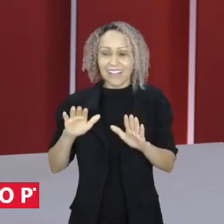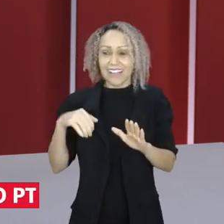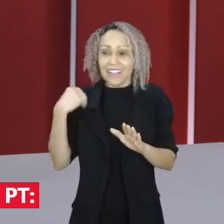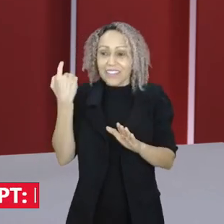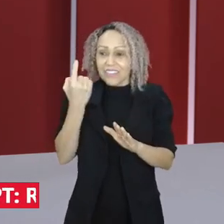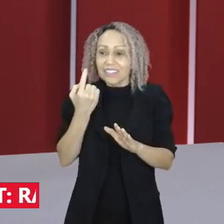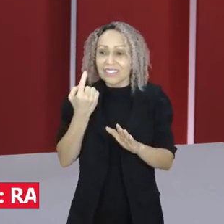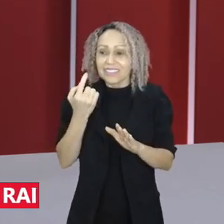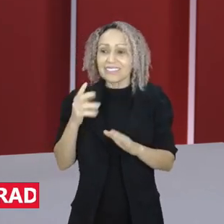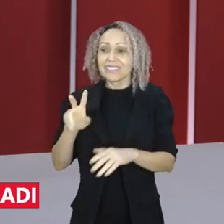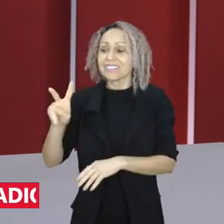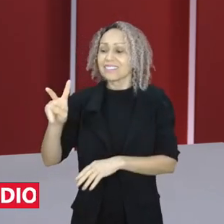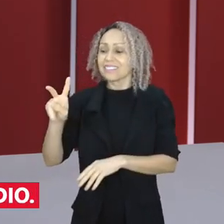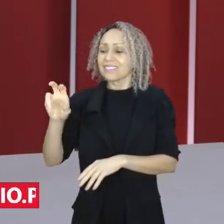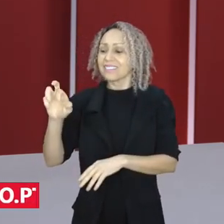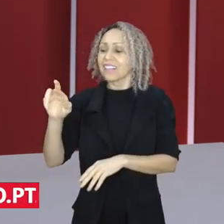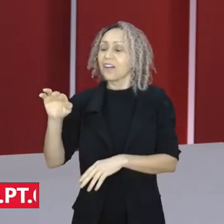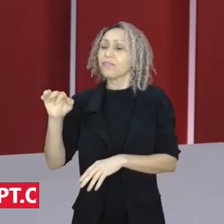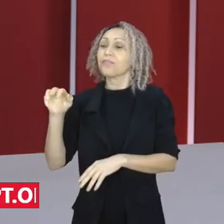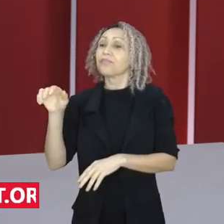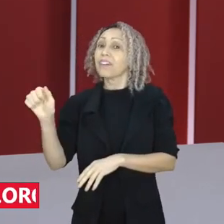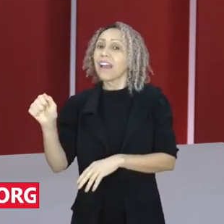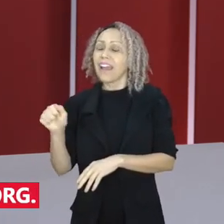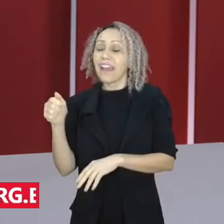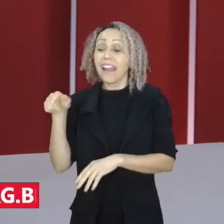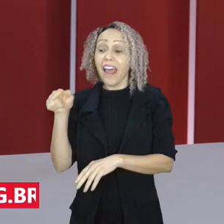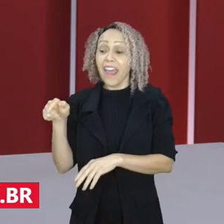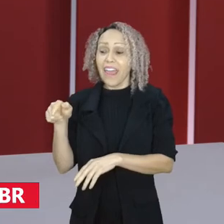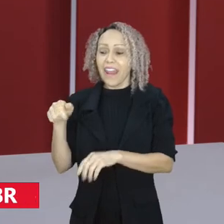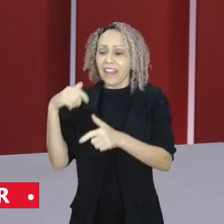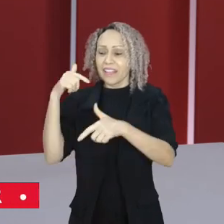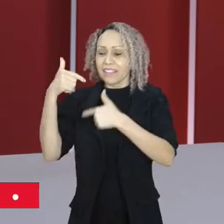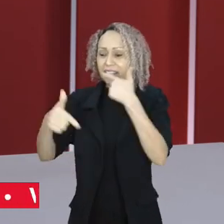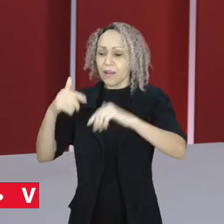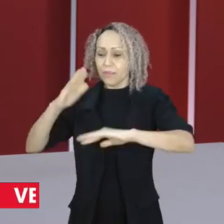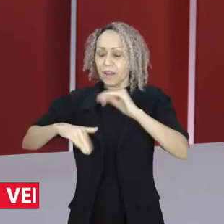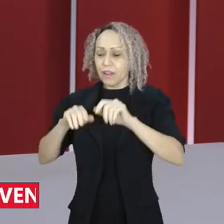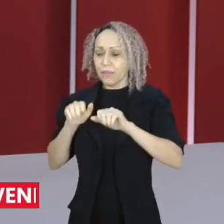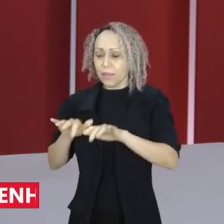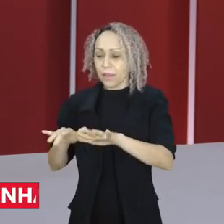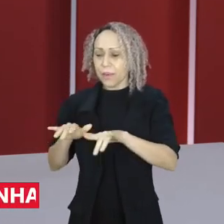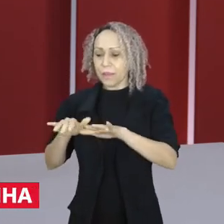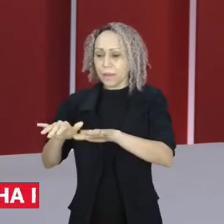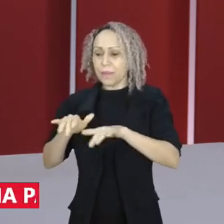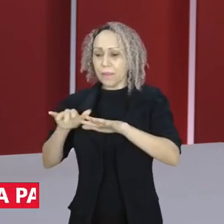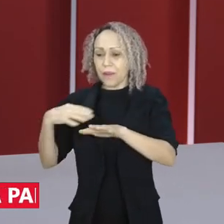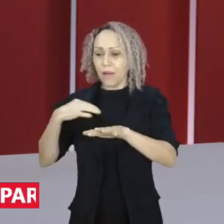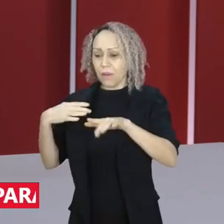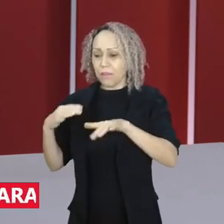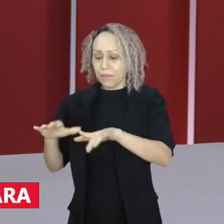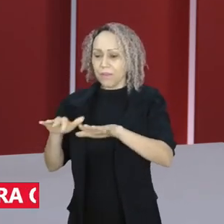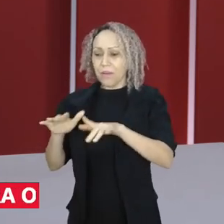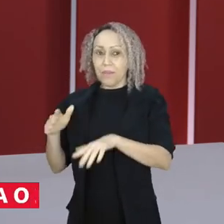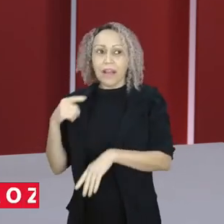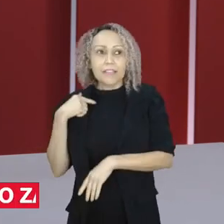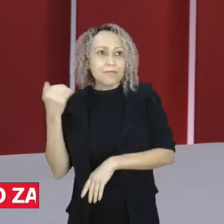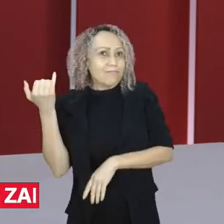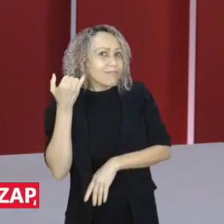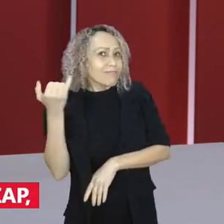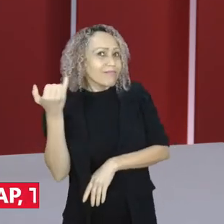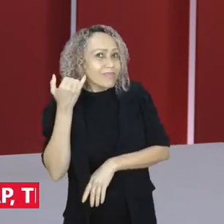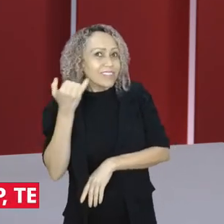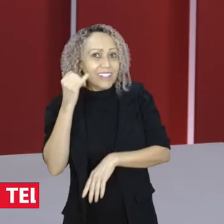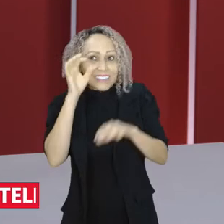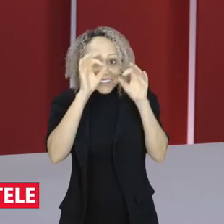aí é verdade a Vera costura escutando né o jornal PT Brasil todas as manhãs e receber as melhores informações